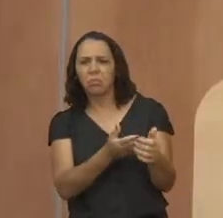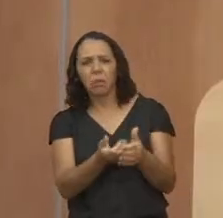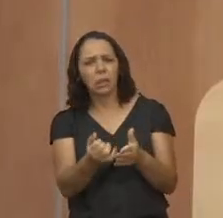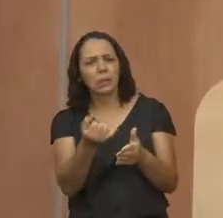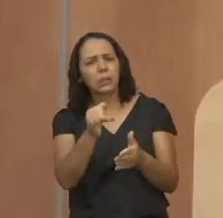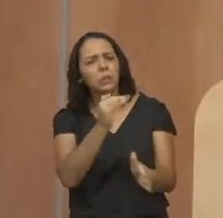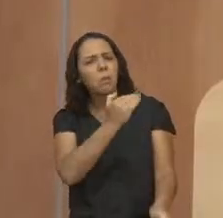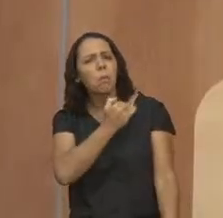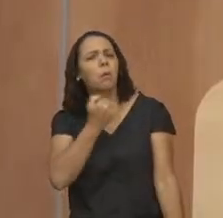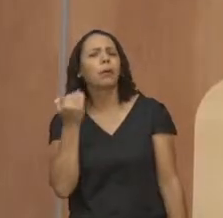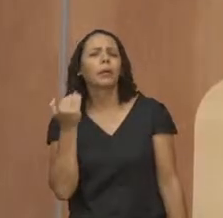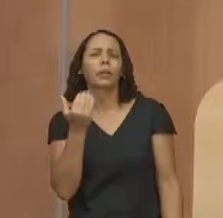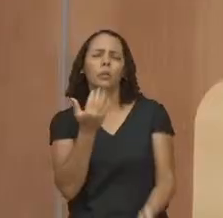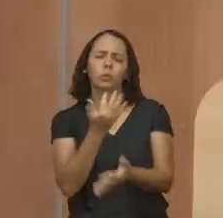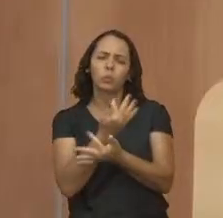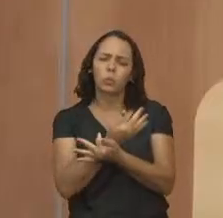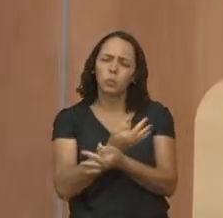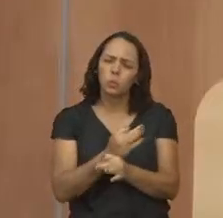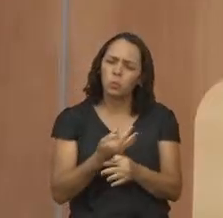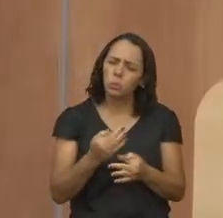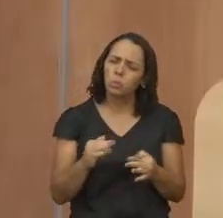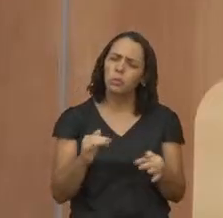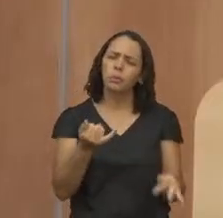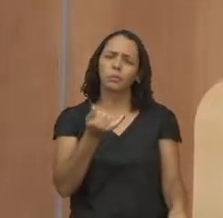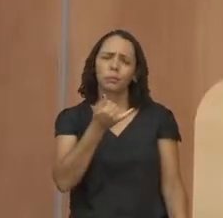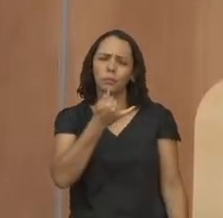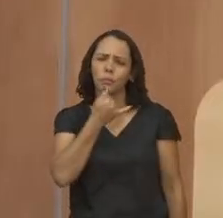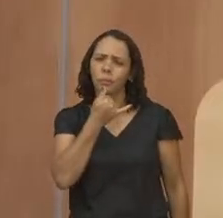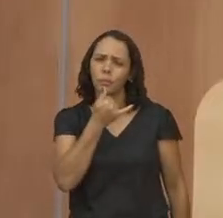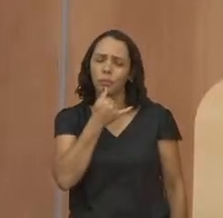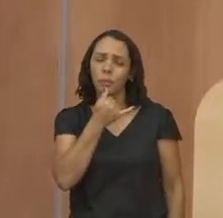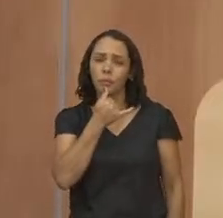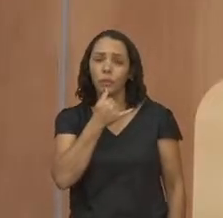o pai e a mãe, o